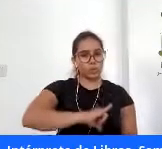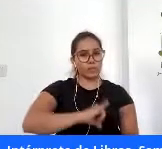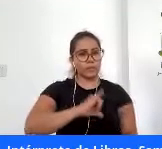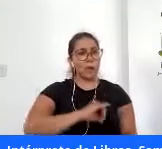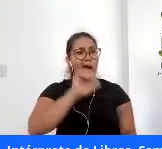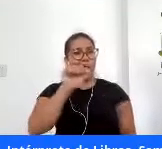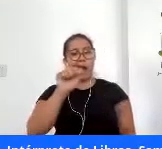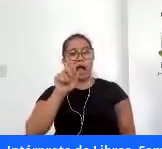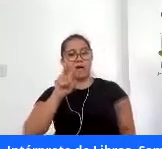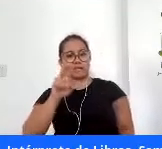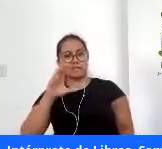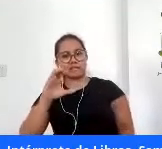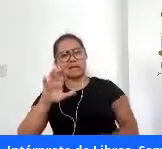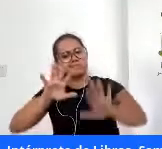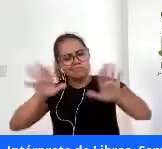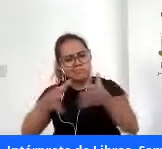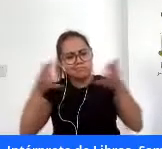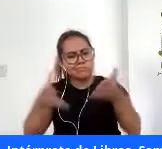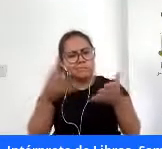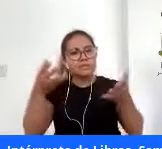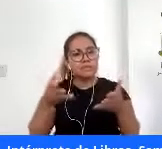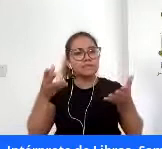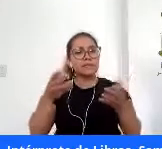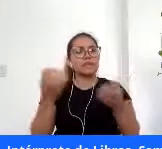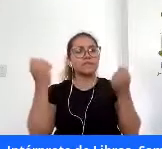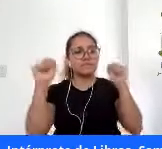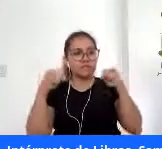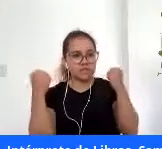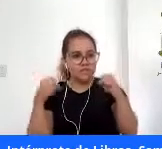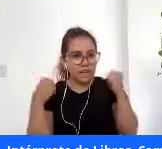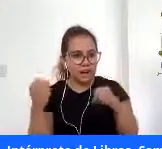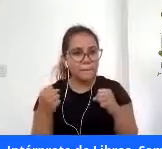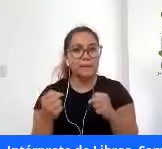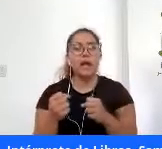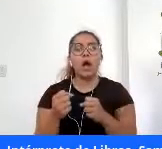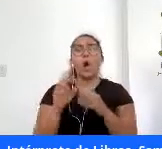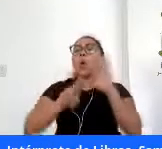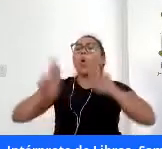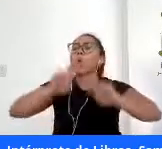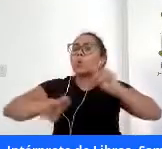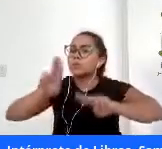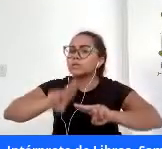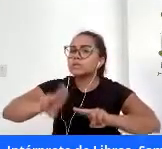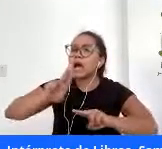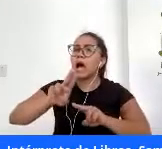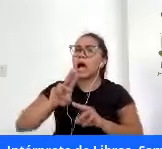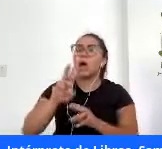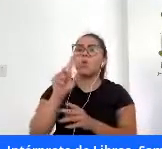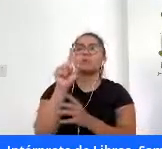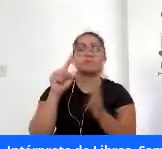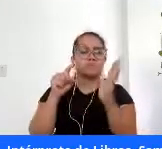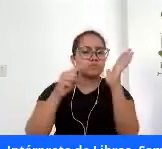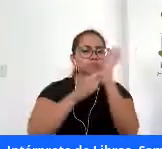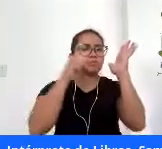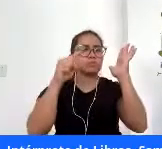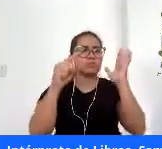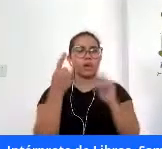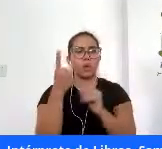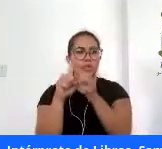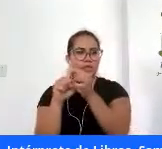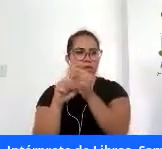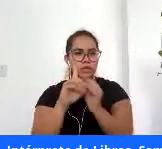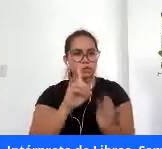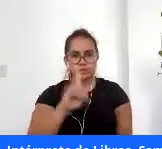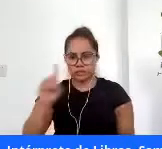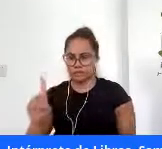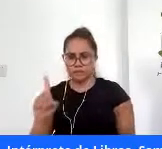ele começou a ser estimulado por terapia a utilizar o toque com o dedo direito. Então, ao ficar treinando,